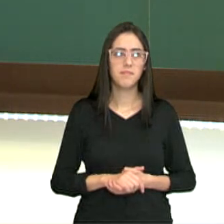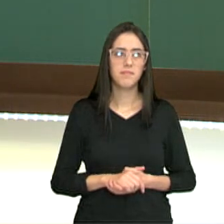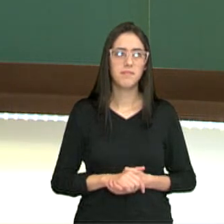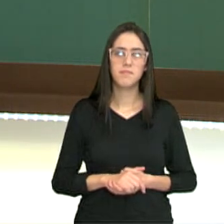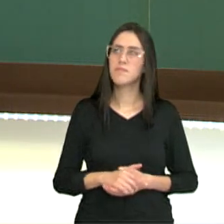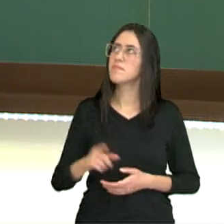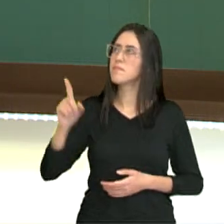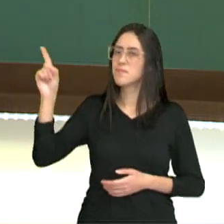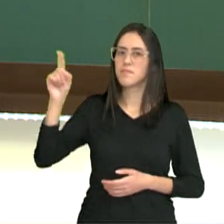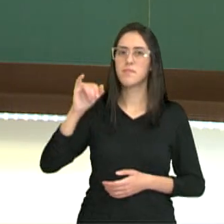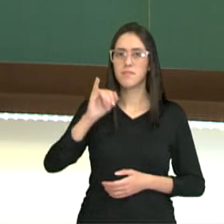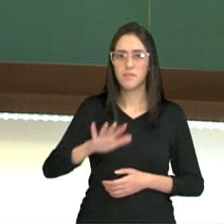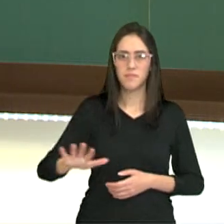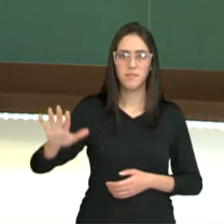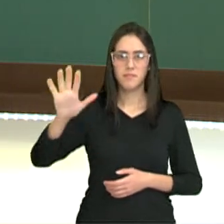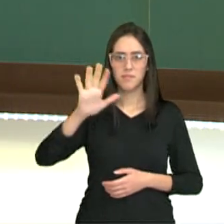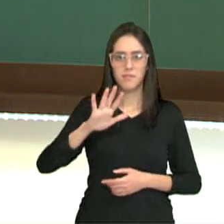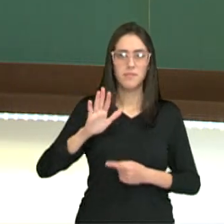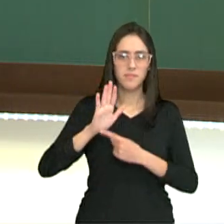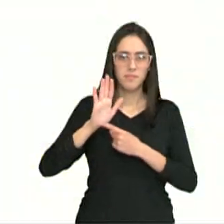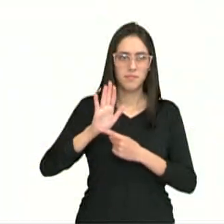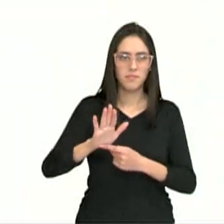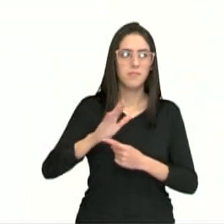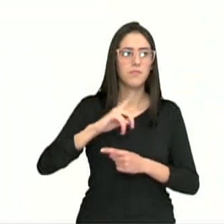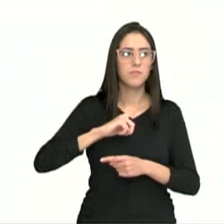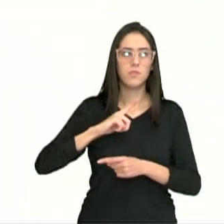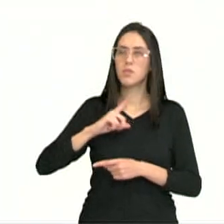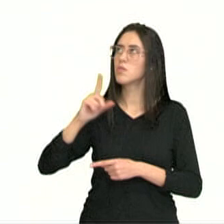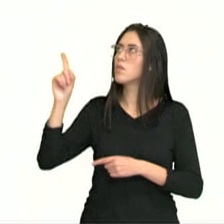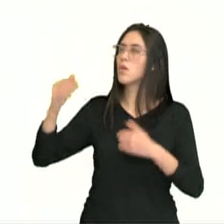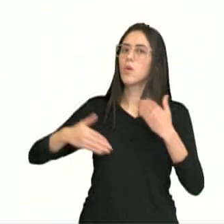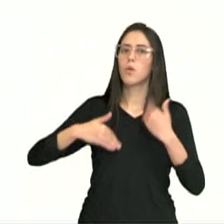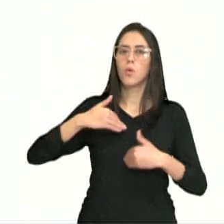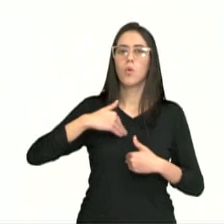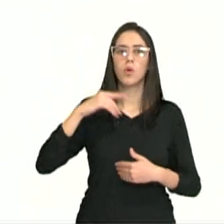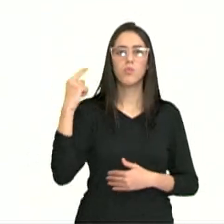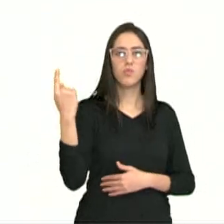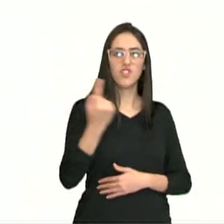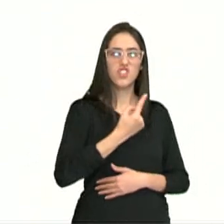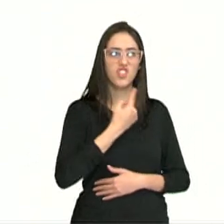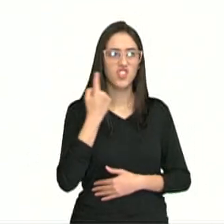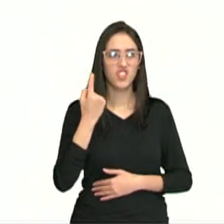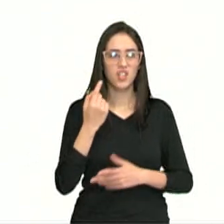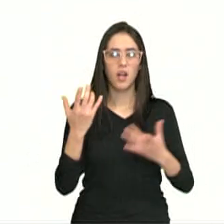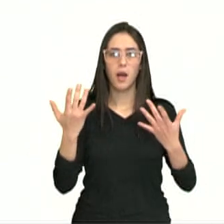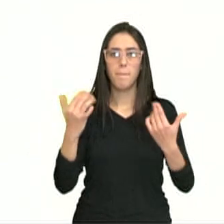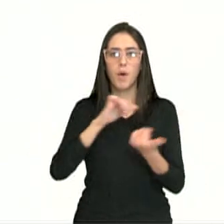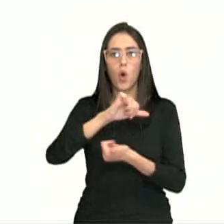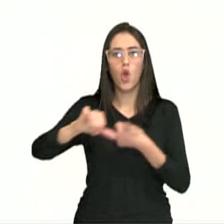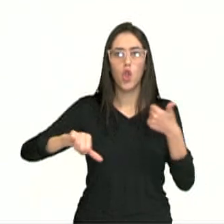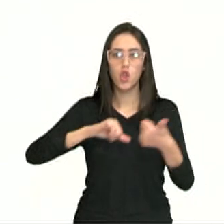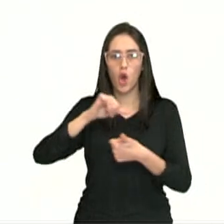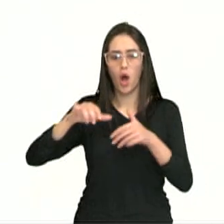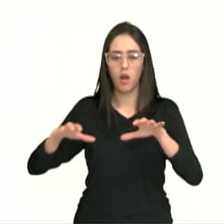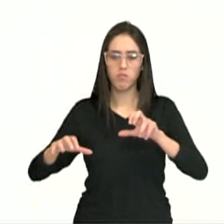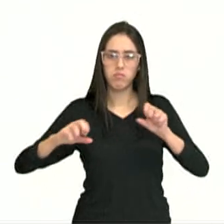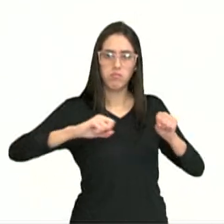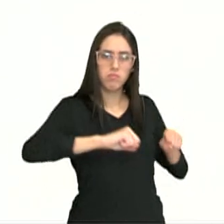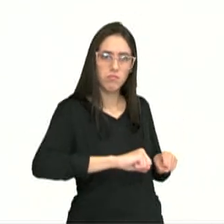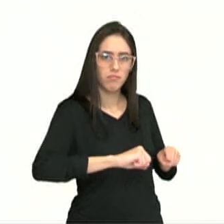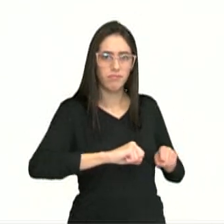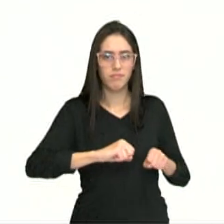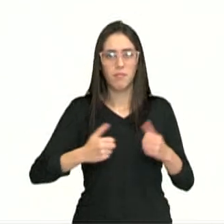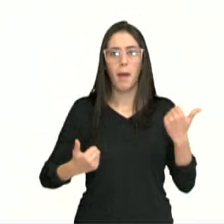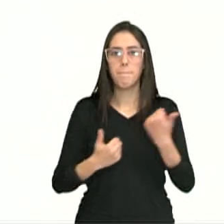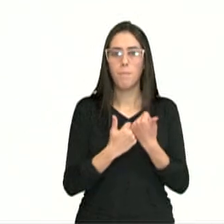Mais uma visualização do movimento, eu giro o corpo, eu troco a mão ali para continuar no apoio da